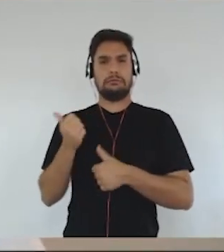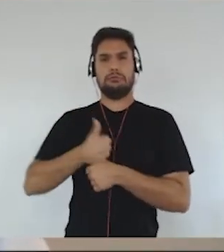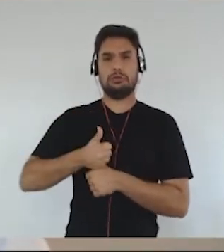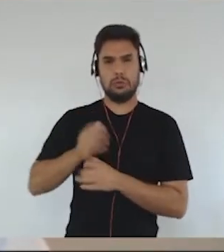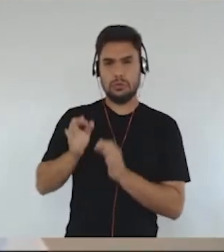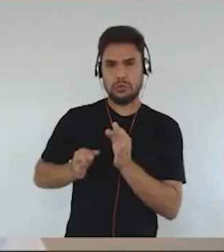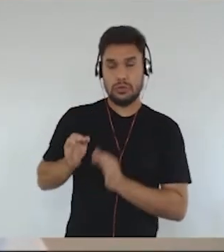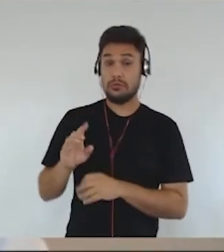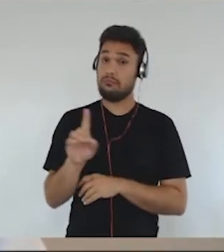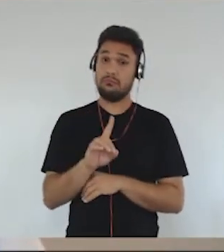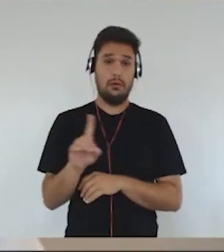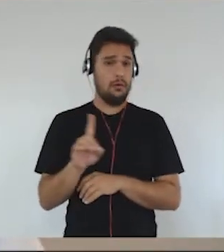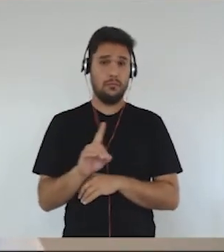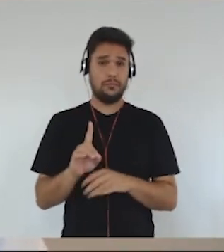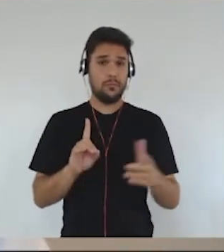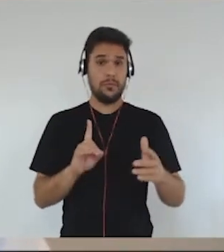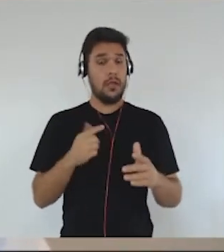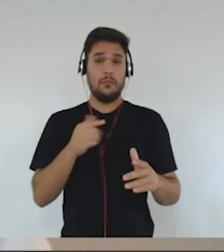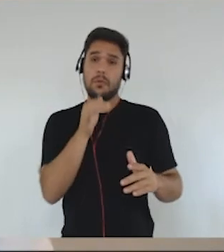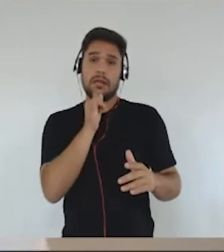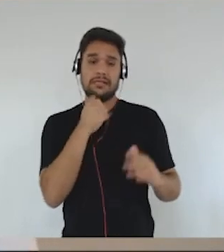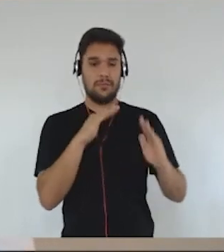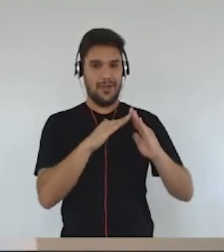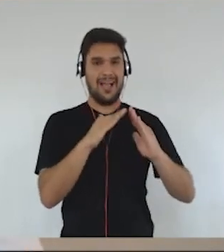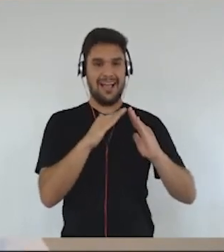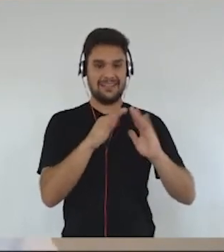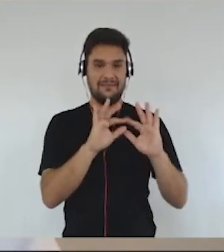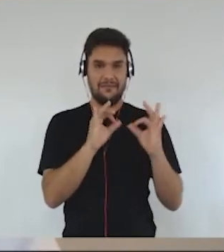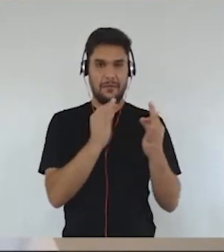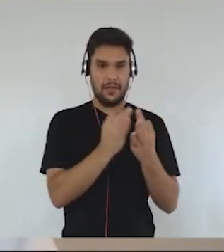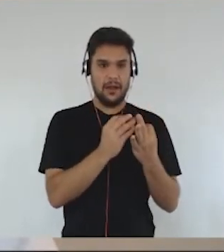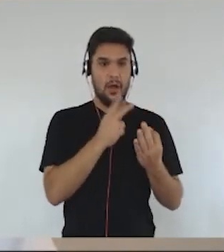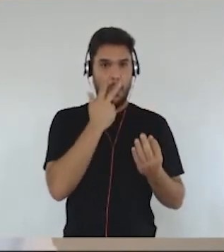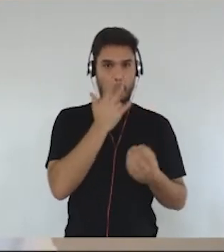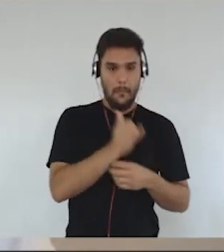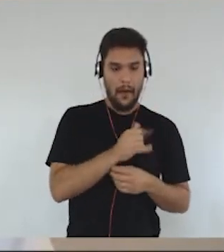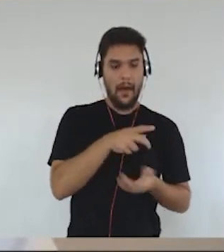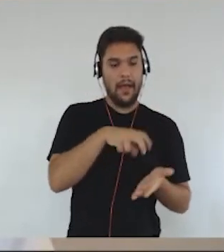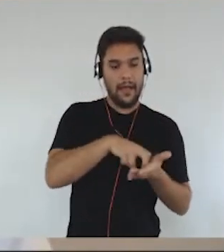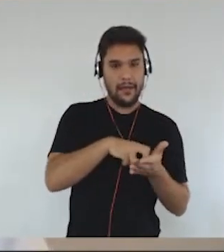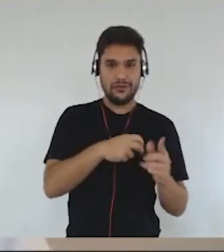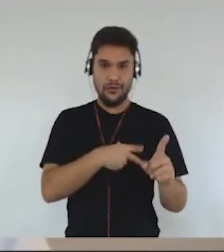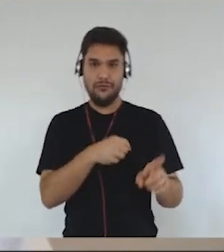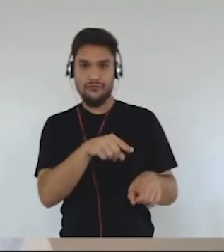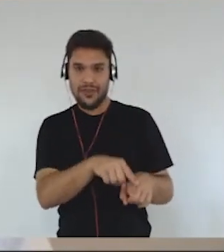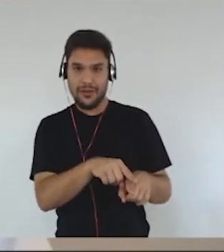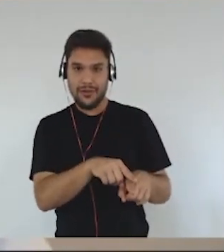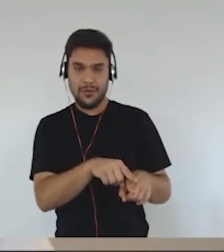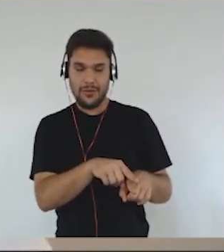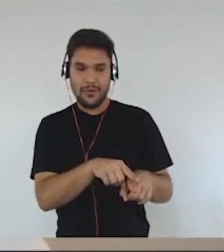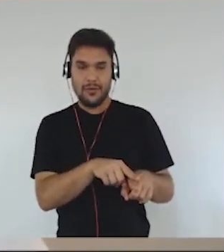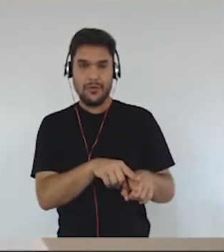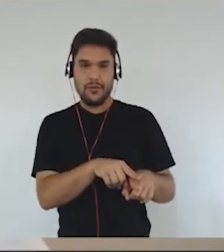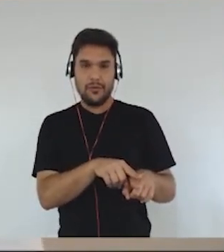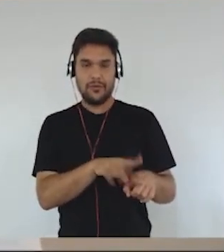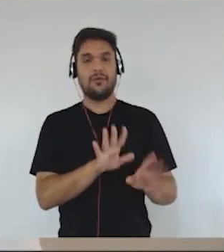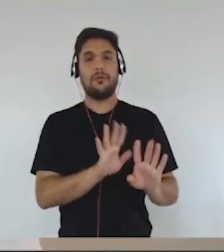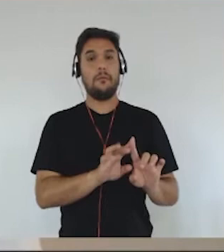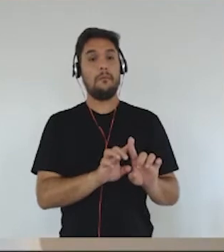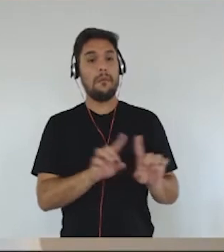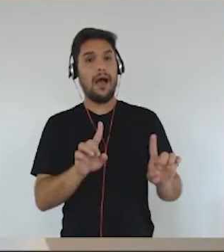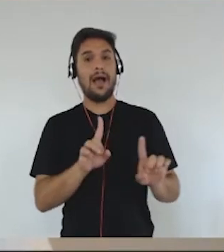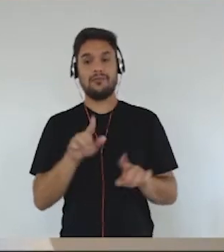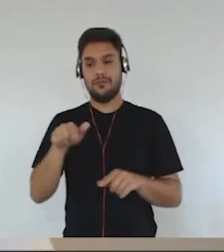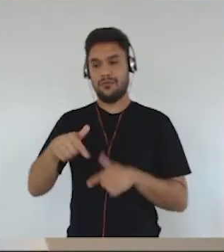Não. Nas nossas casas, os pais aplicam castigos para os filhos, que não precisam ser físicos. No direito